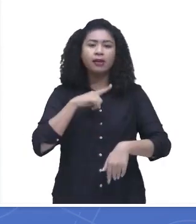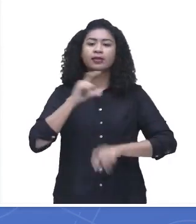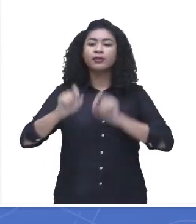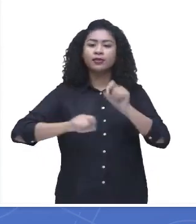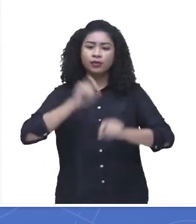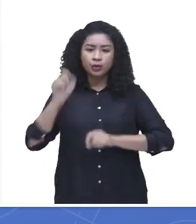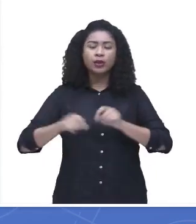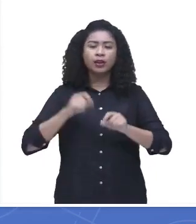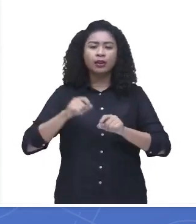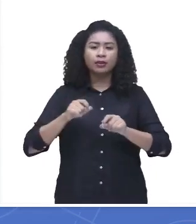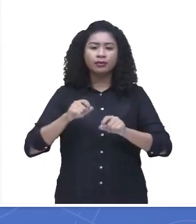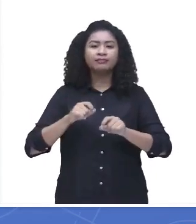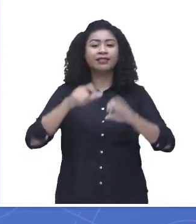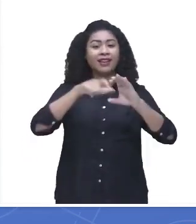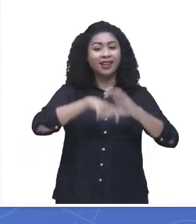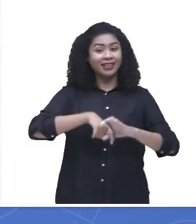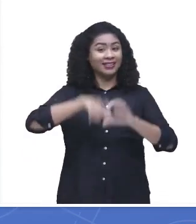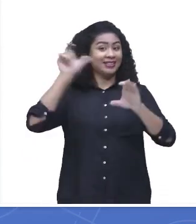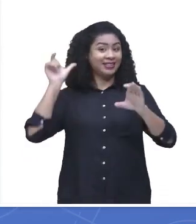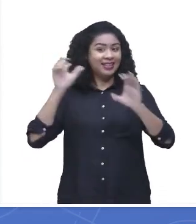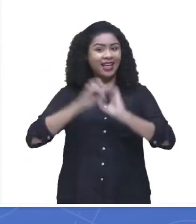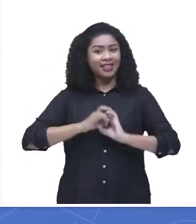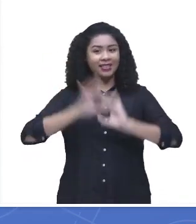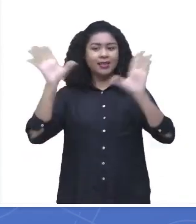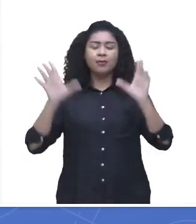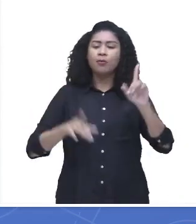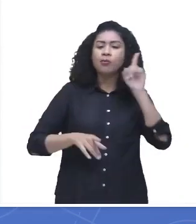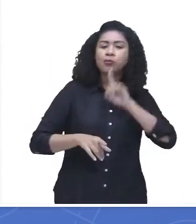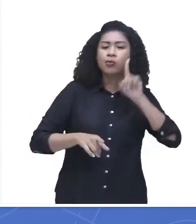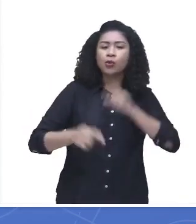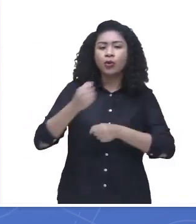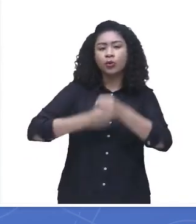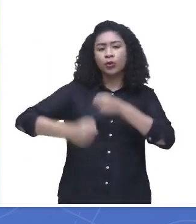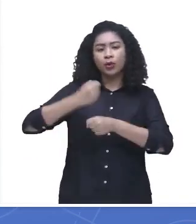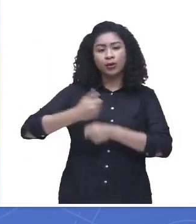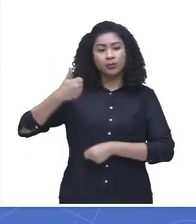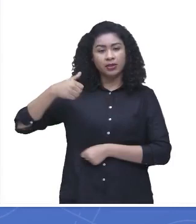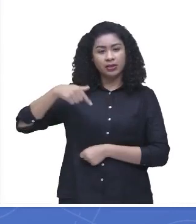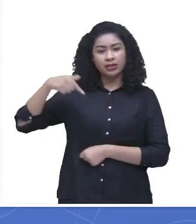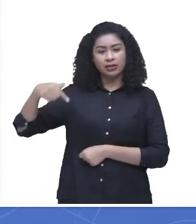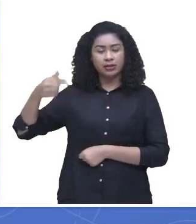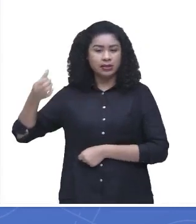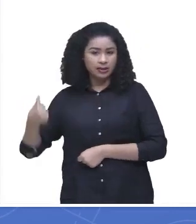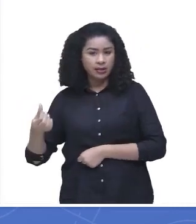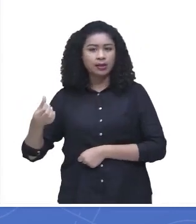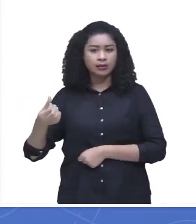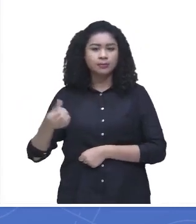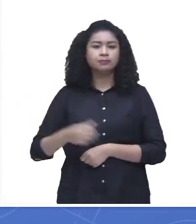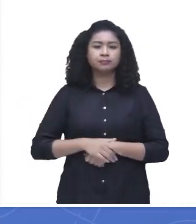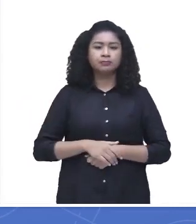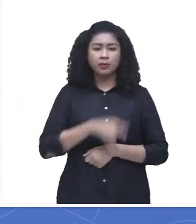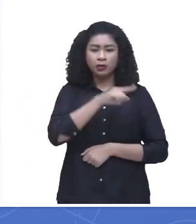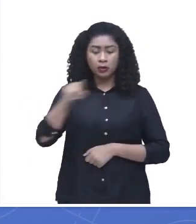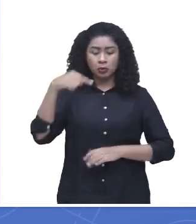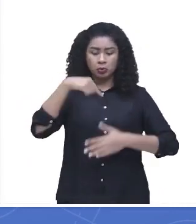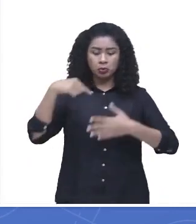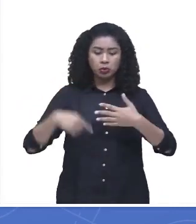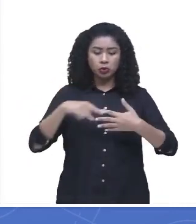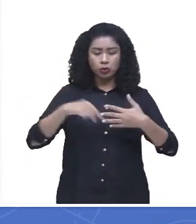em 1776, relaciona-se a apenas uma alternativa correta, até daqui a pouco para correção.